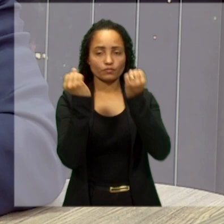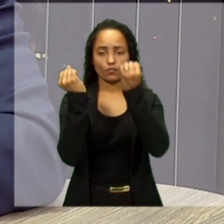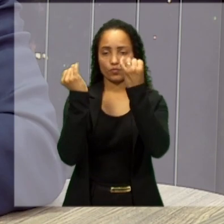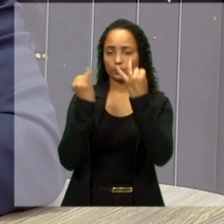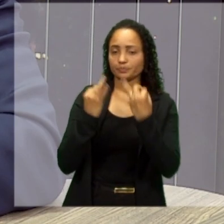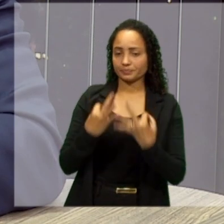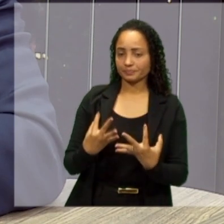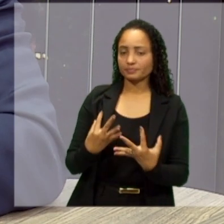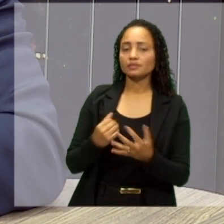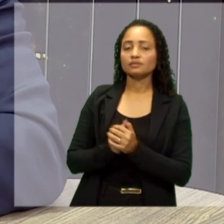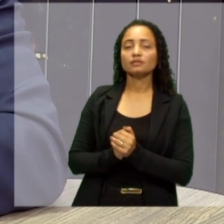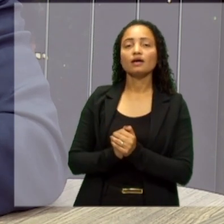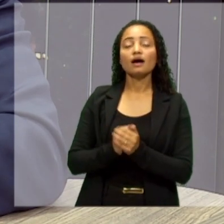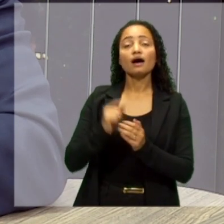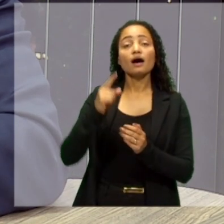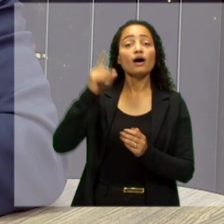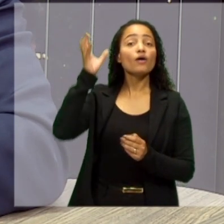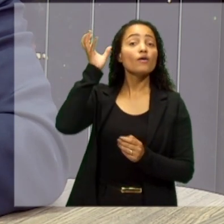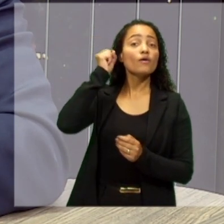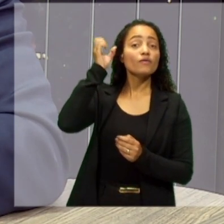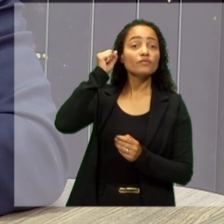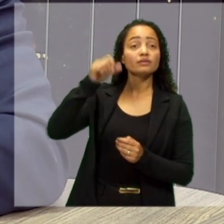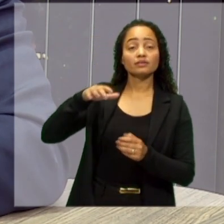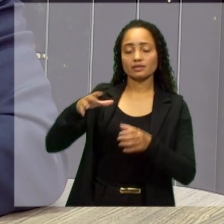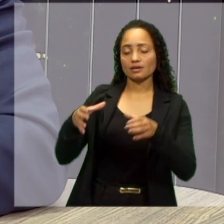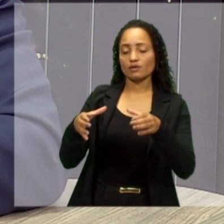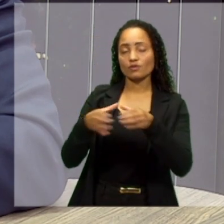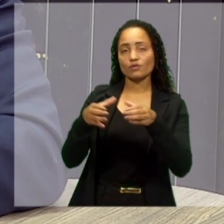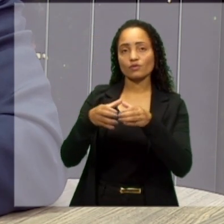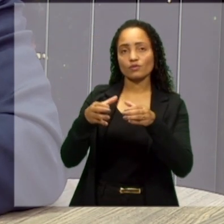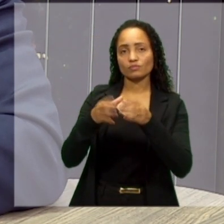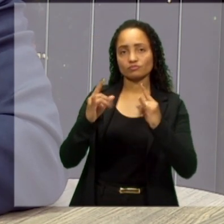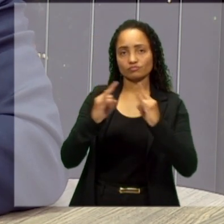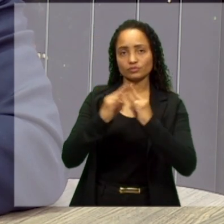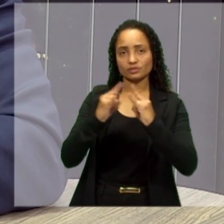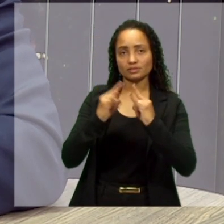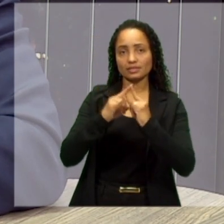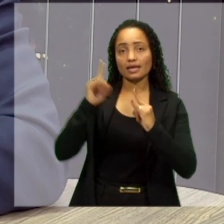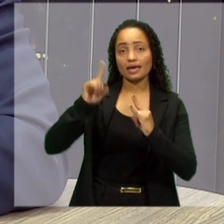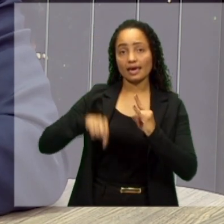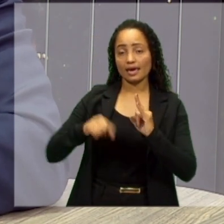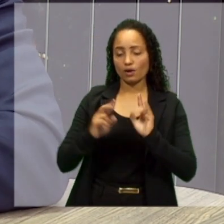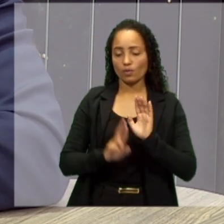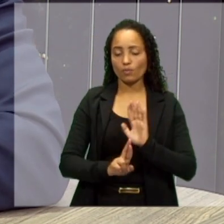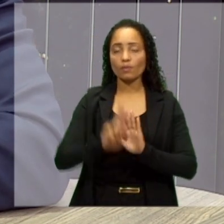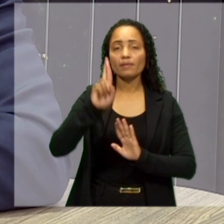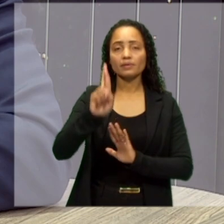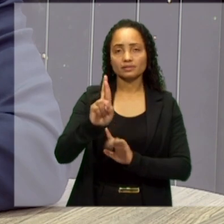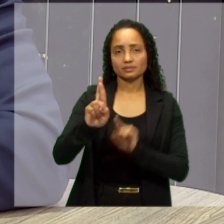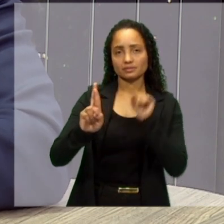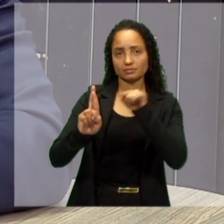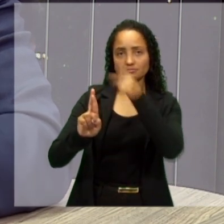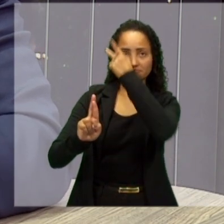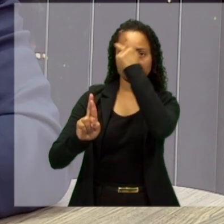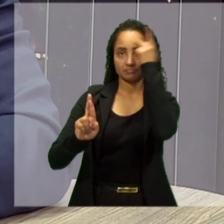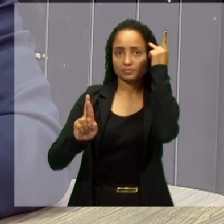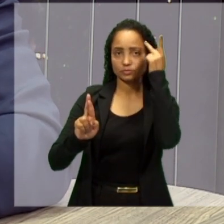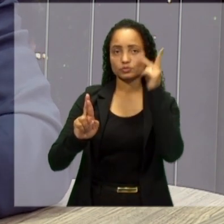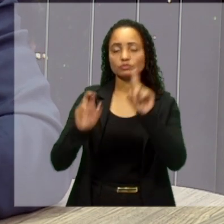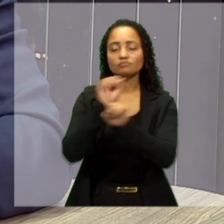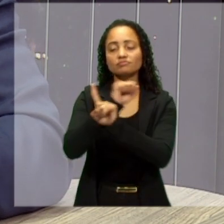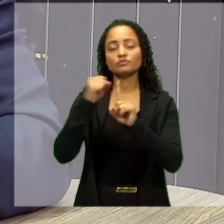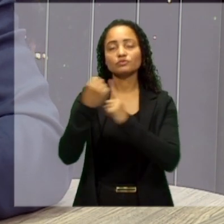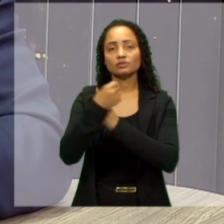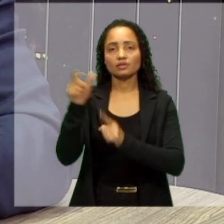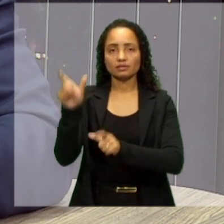órgão da Defensoria Pública que ele é ocupado por um representante da sociedade civil. Então, a